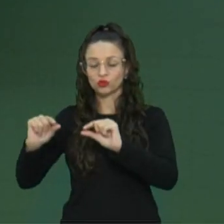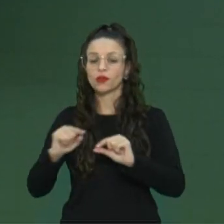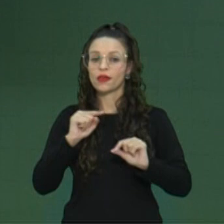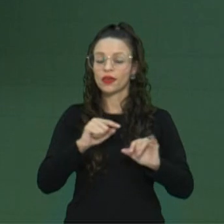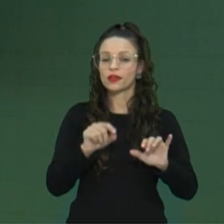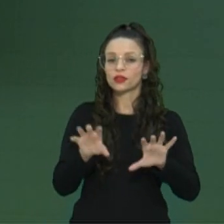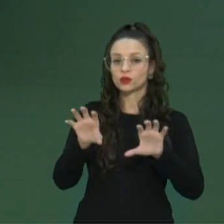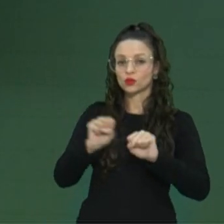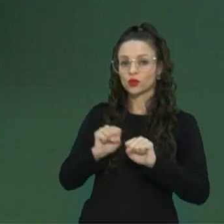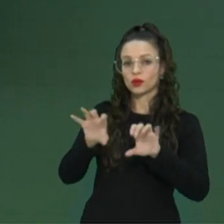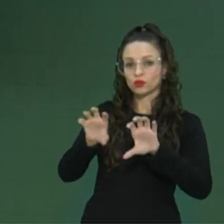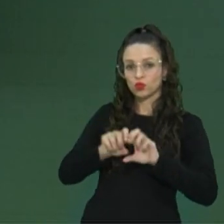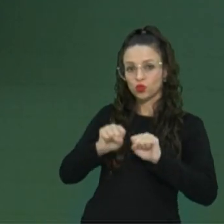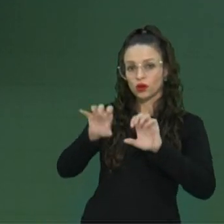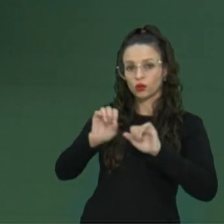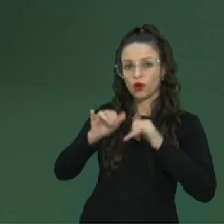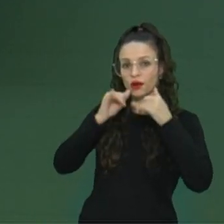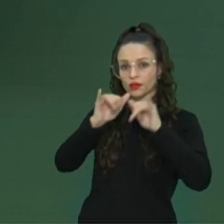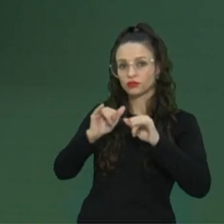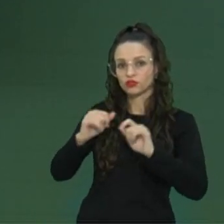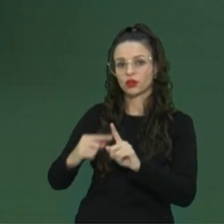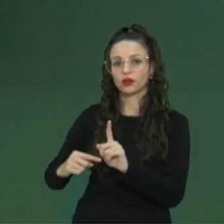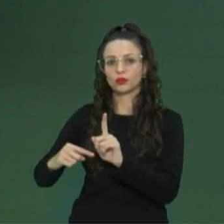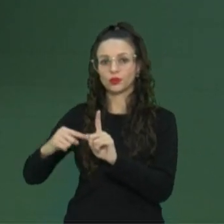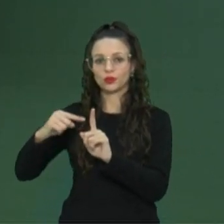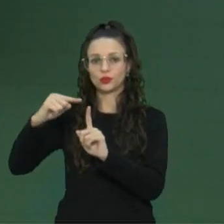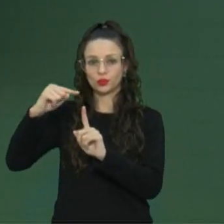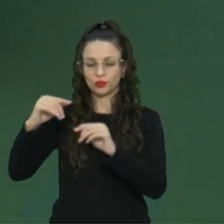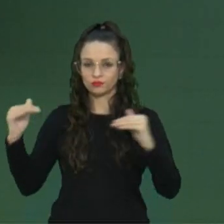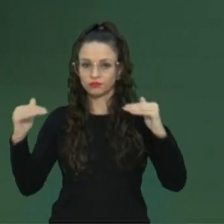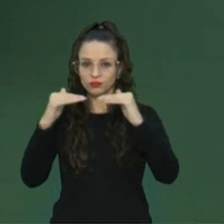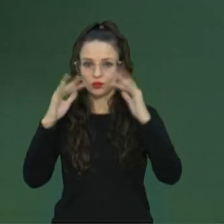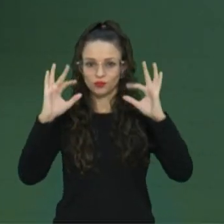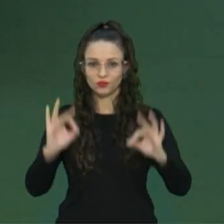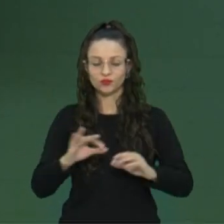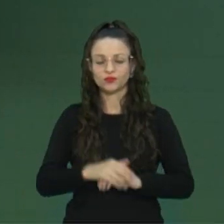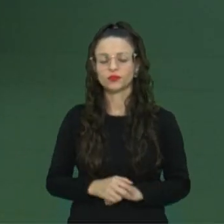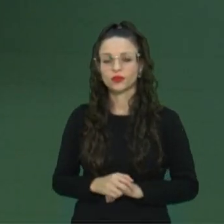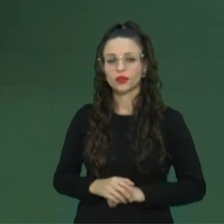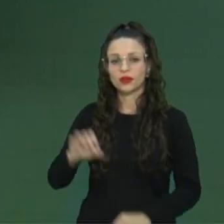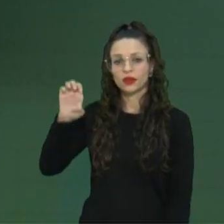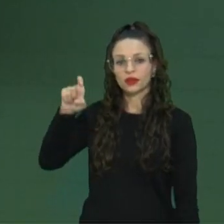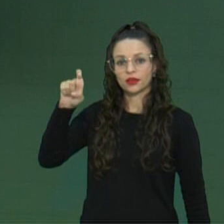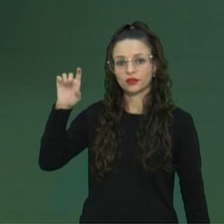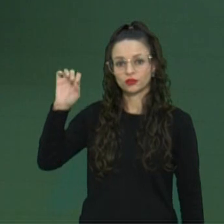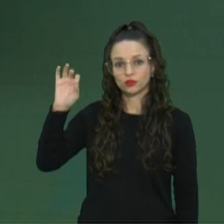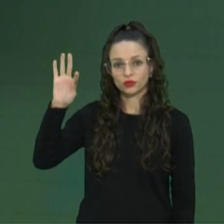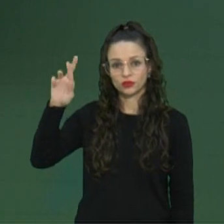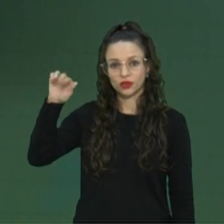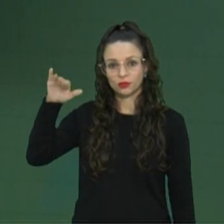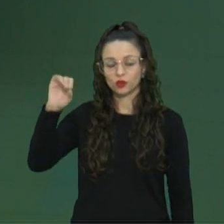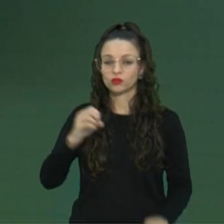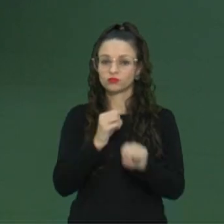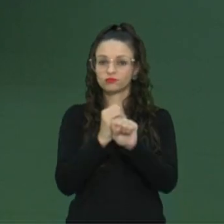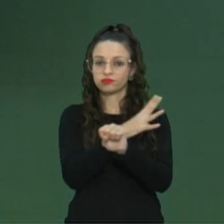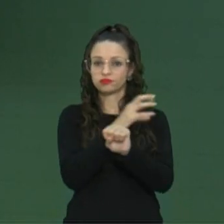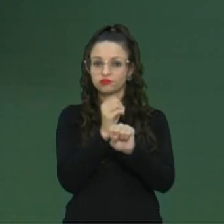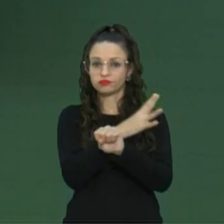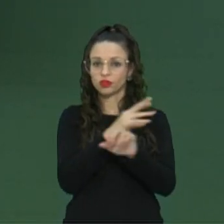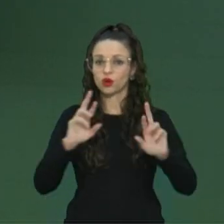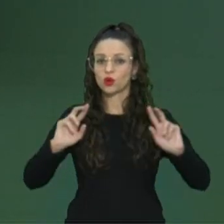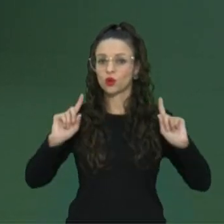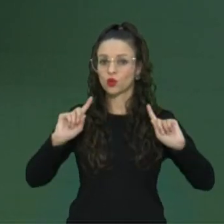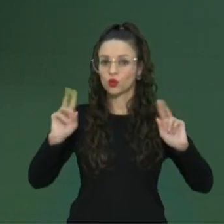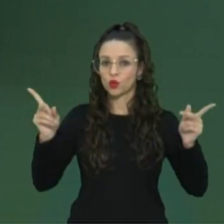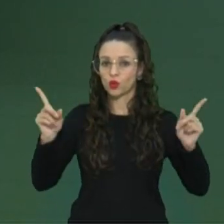precisam absorver uma energia para alcançar a energia dos produtos. E no exotérmico é o contrário. Veja aqui que o reagente está